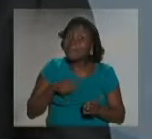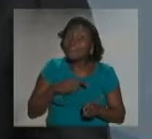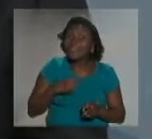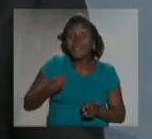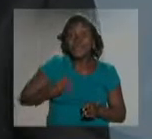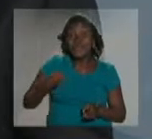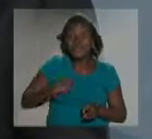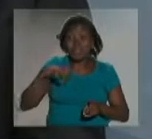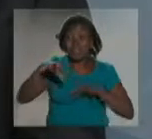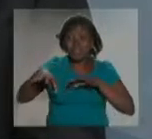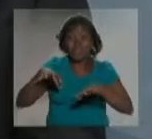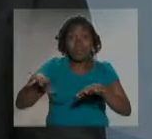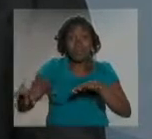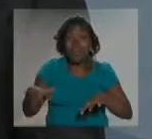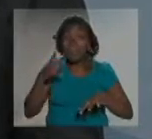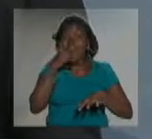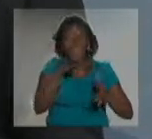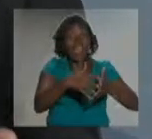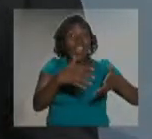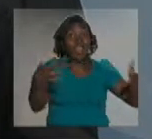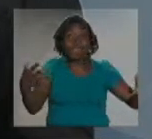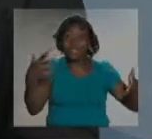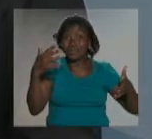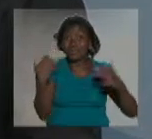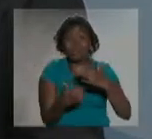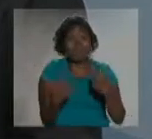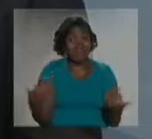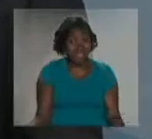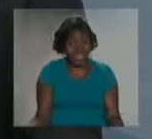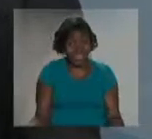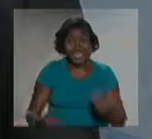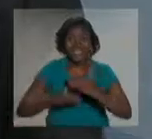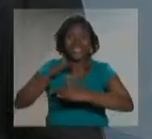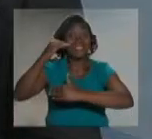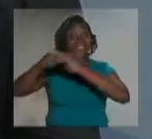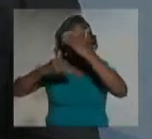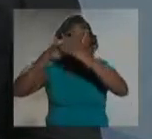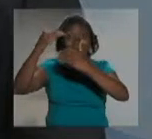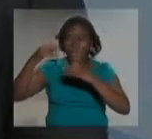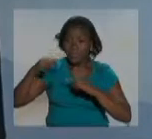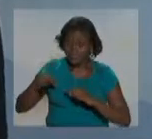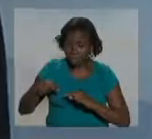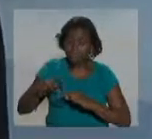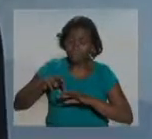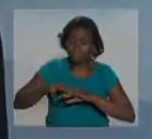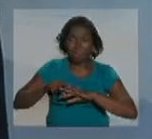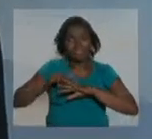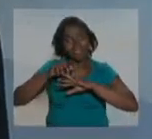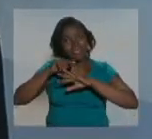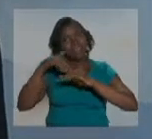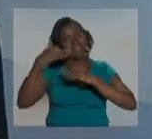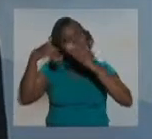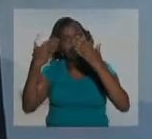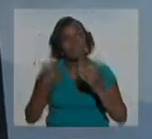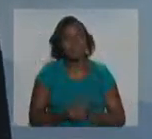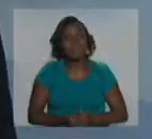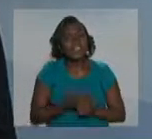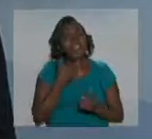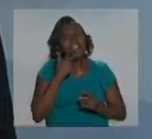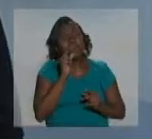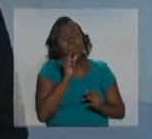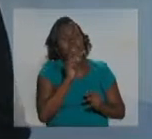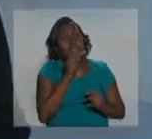de impostos semelhante ao de uma grande empresa. Então seria um desenvolvimento assim, feito de baixo para cima. Bom, falando um pouquinho sobre o seu estudo, eu